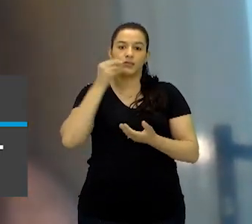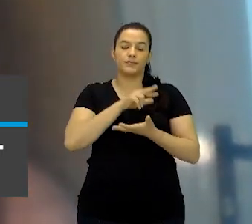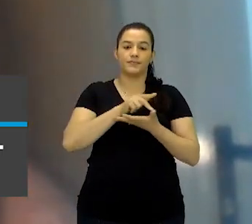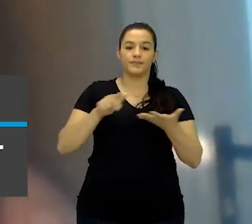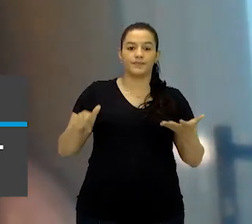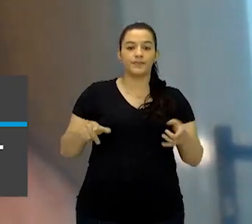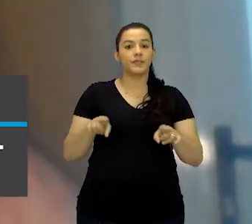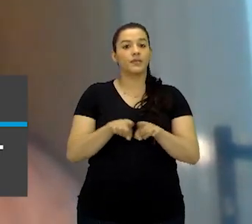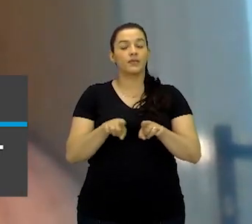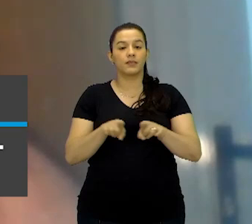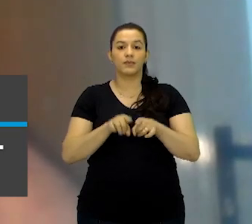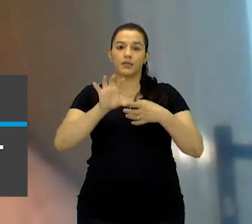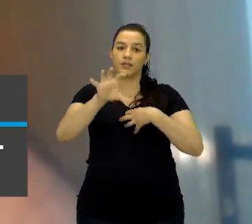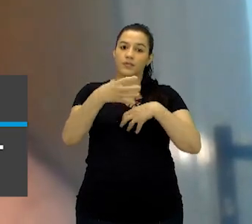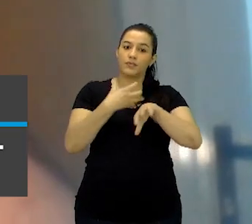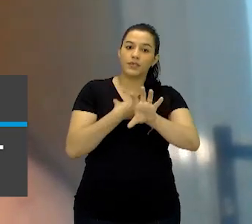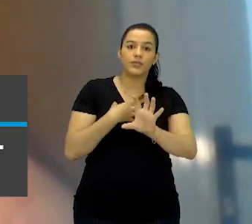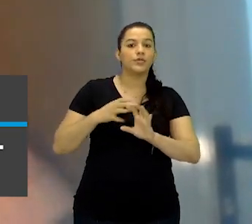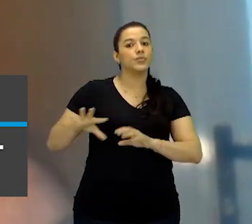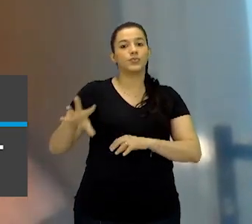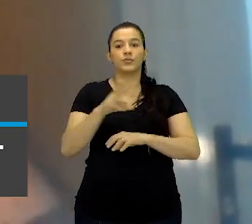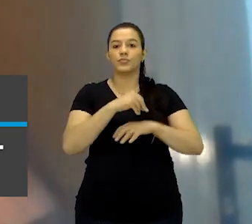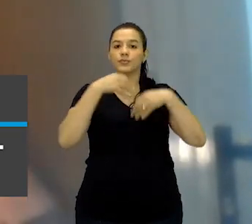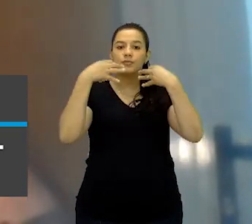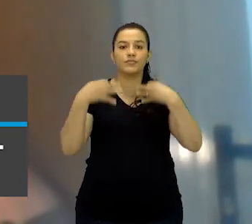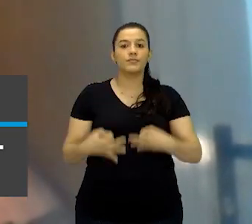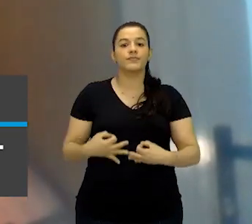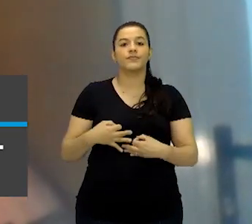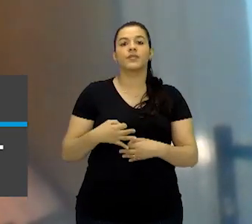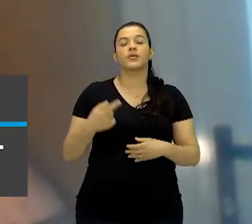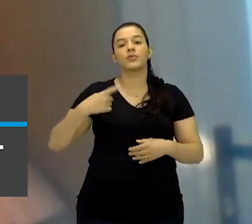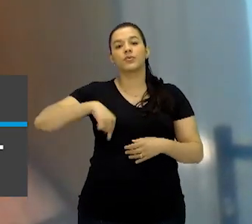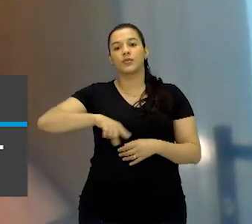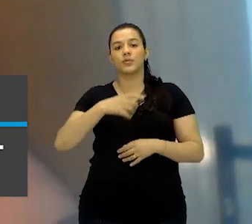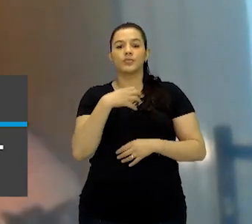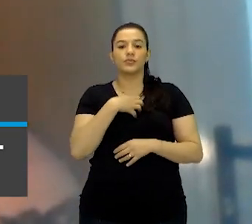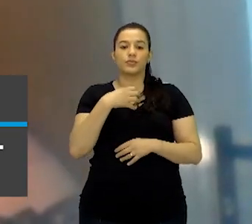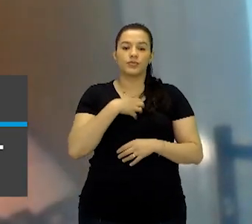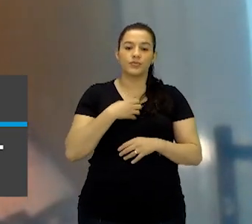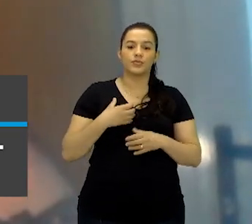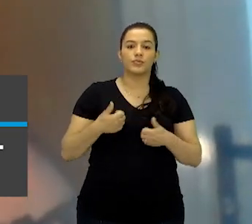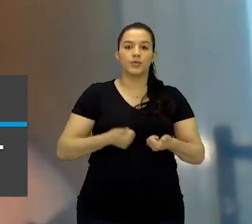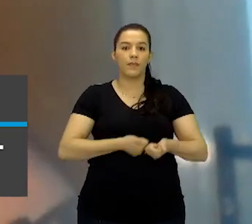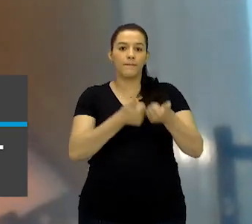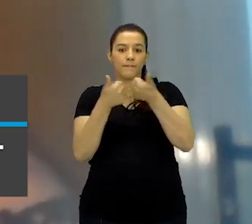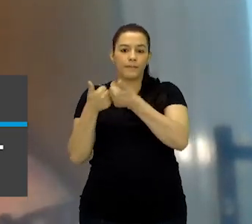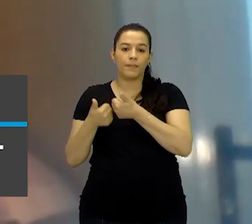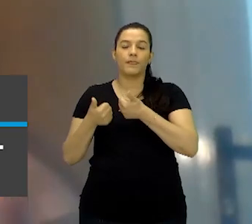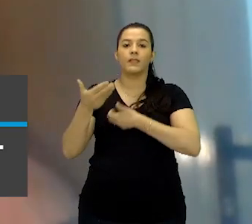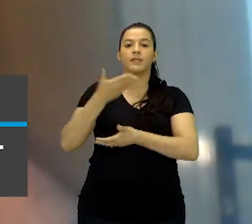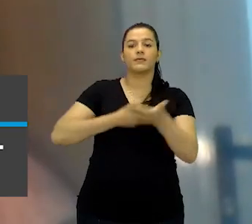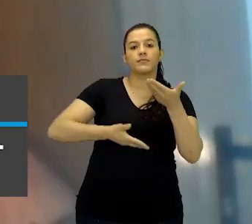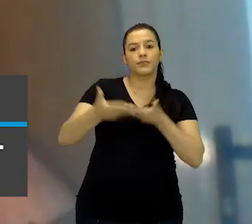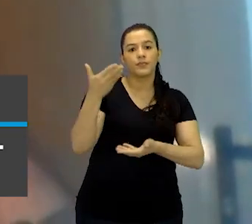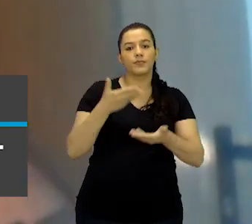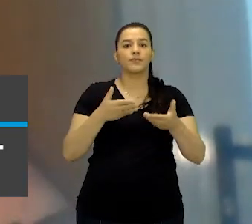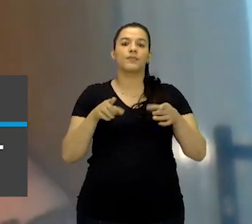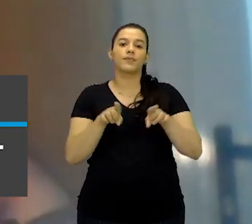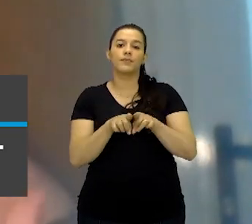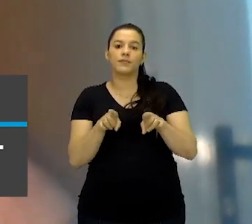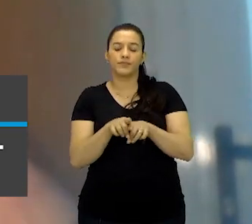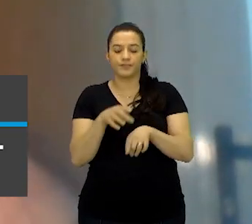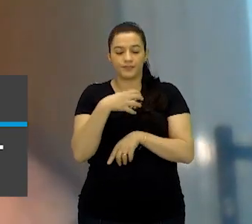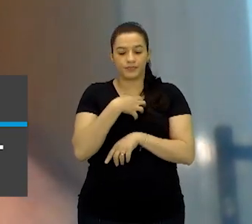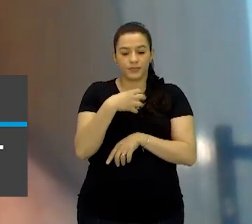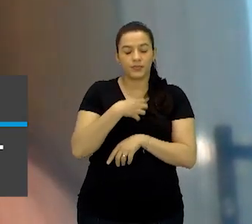a empatia tem tudo a ver com isso, né? Com a gente se sentir assim à vontade para dividir, compartilhar